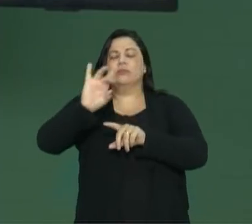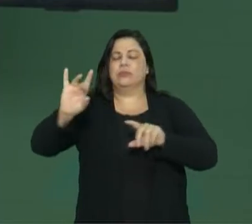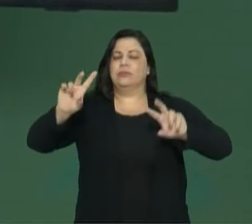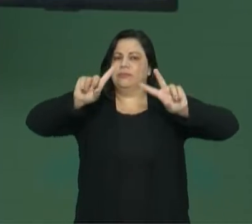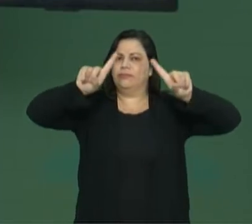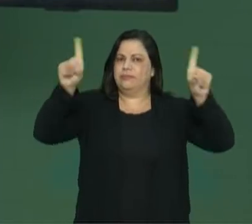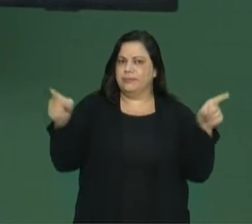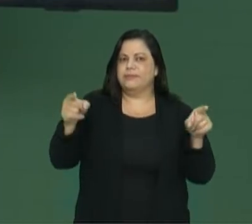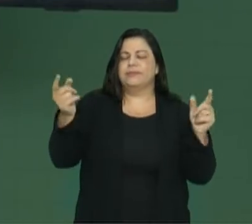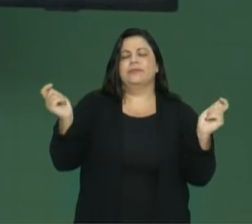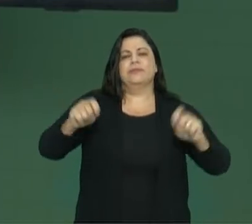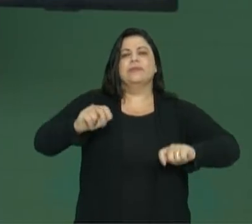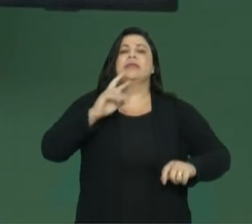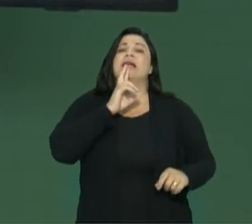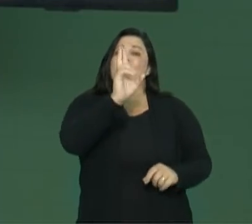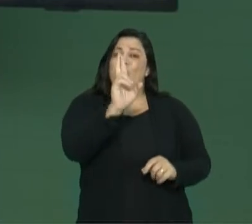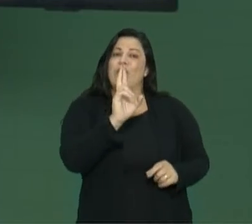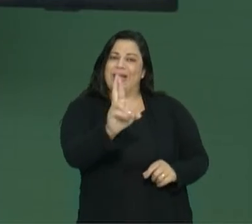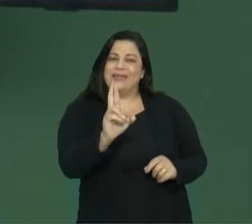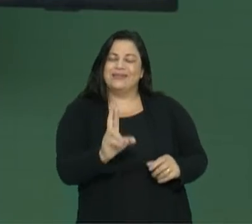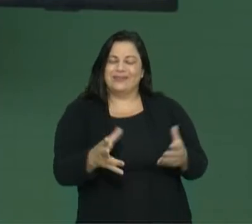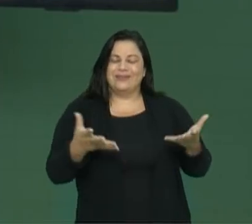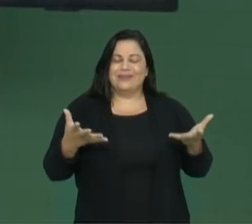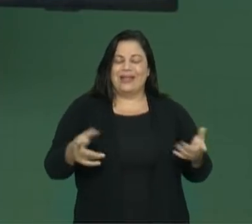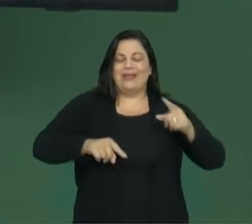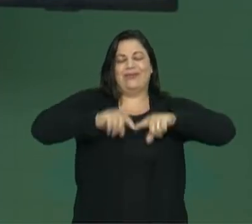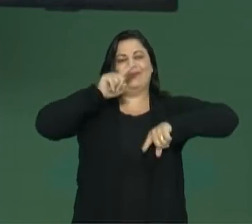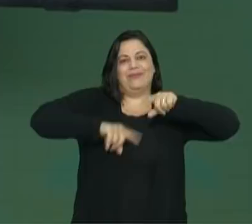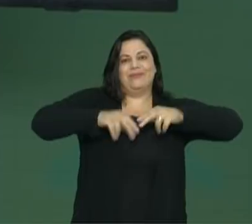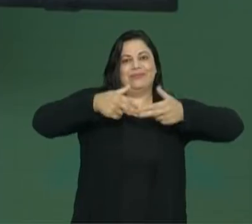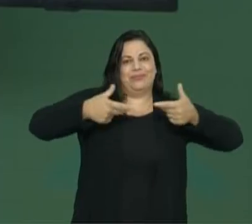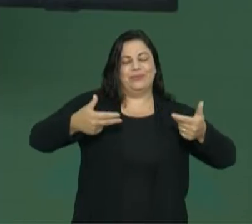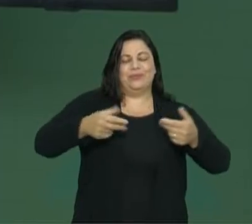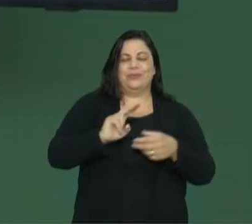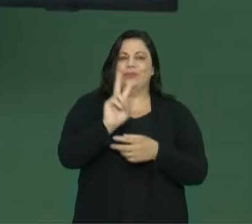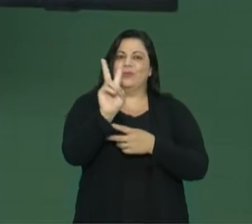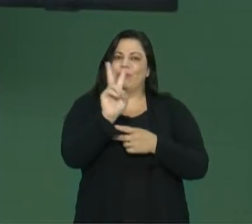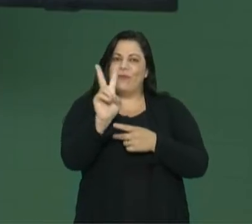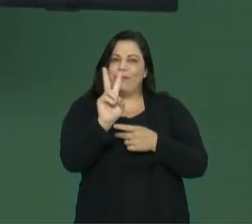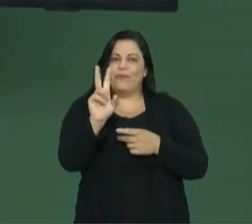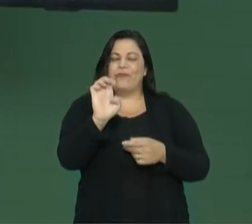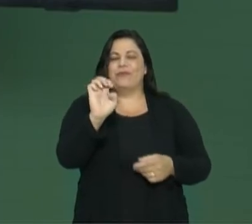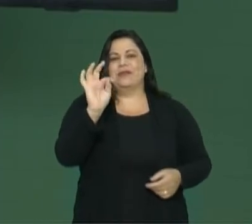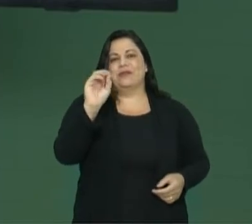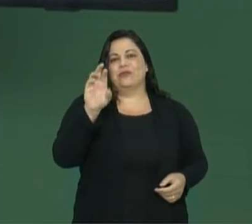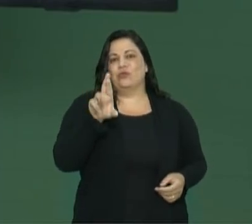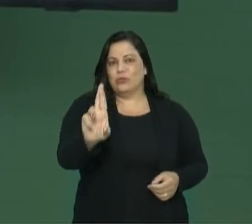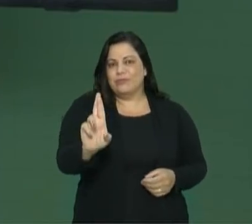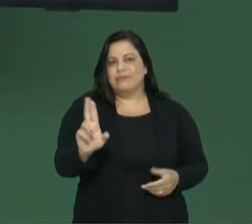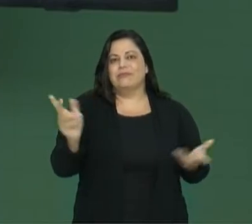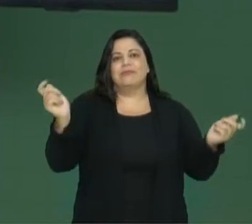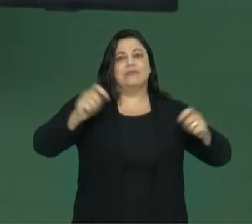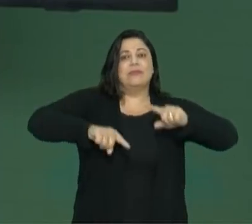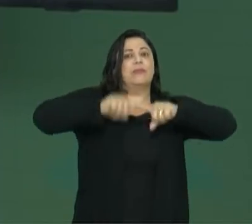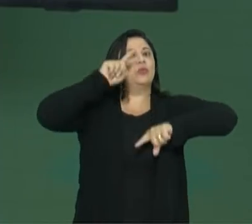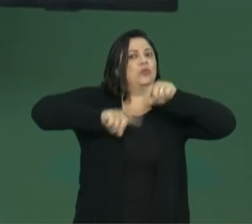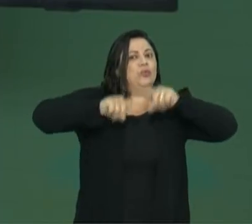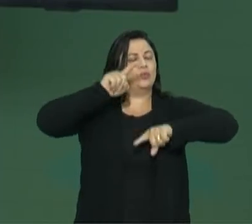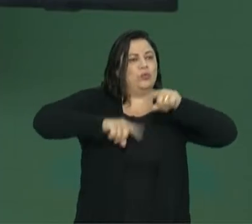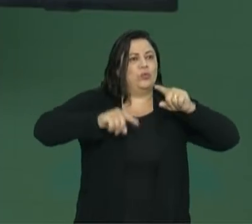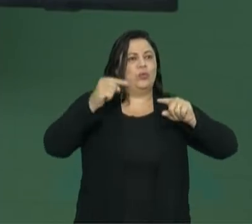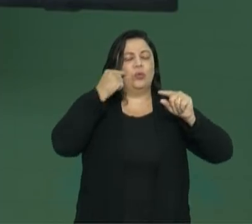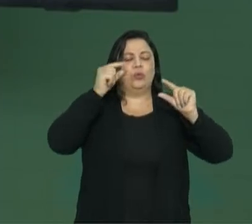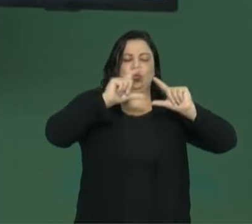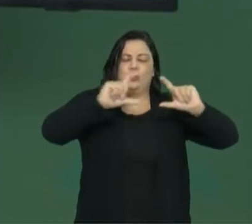sair um resultado como se fosse um produto, um vetor, certo? Nesse caso, esse é um chamado produto escalar. Quando a